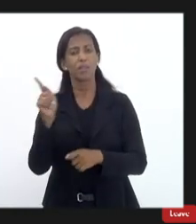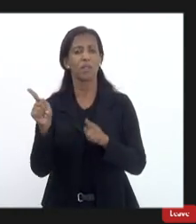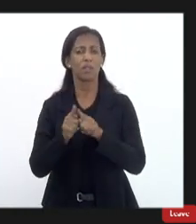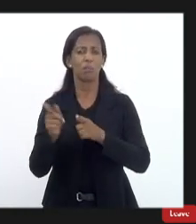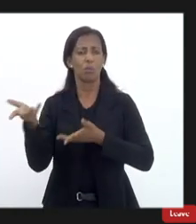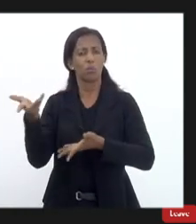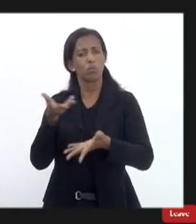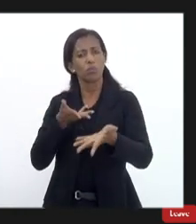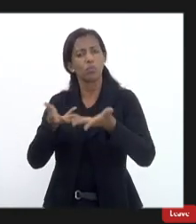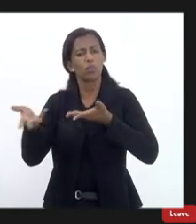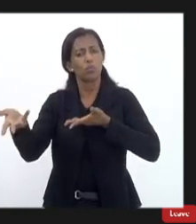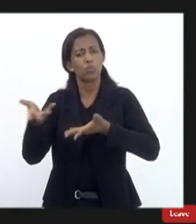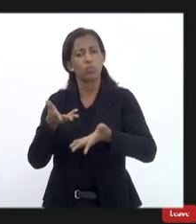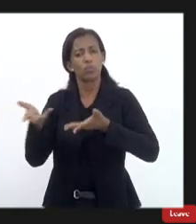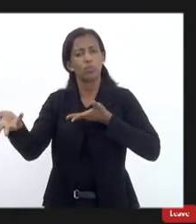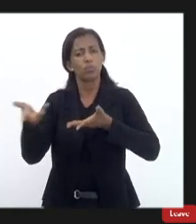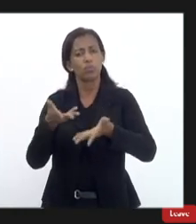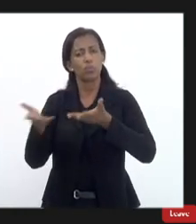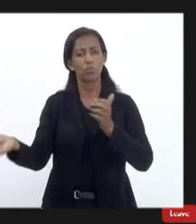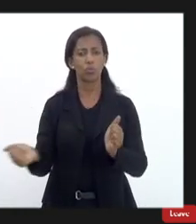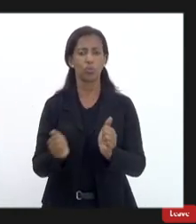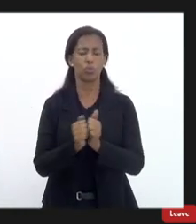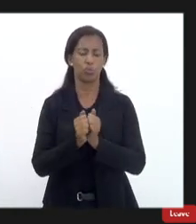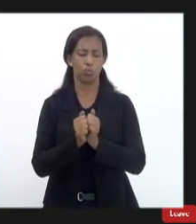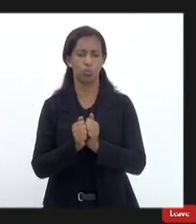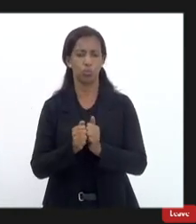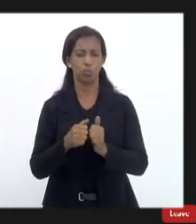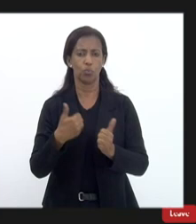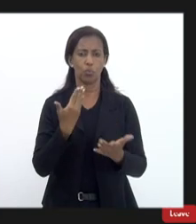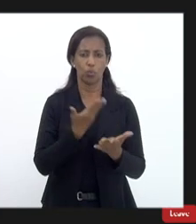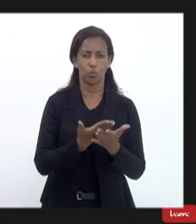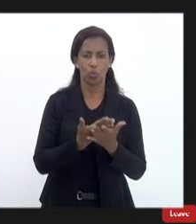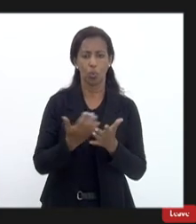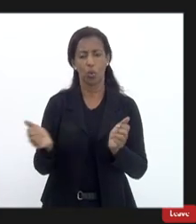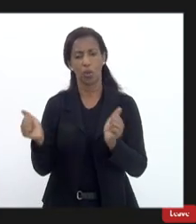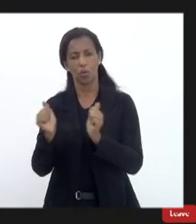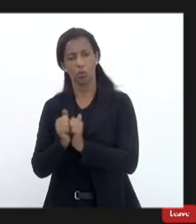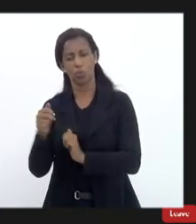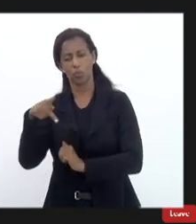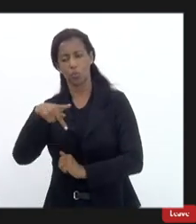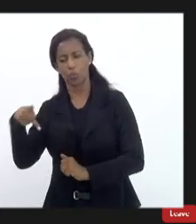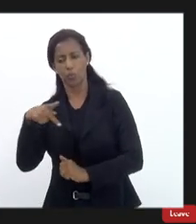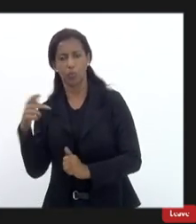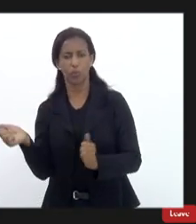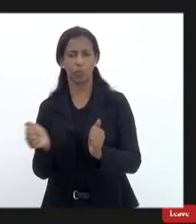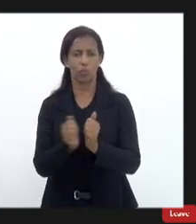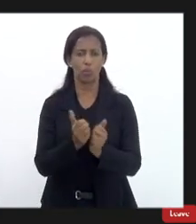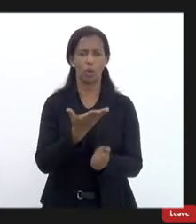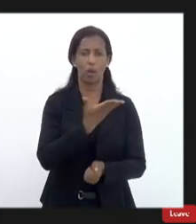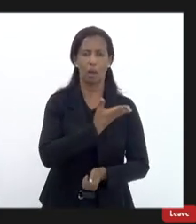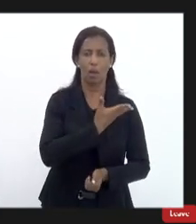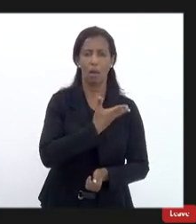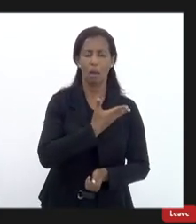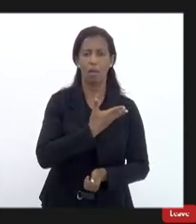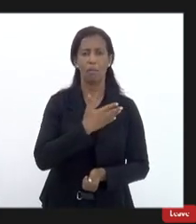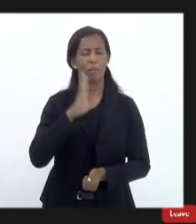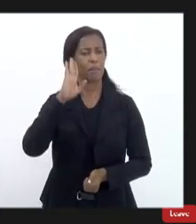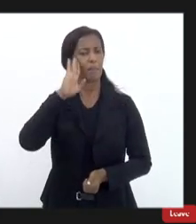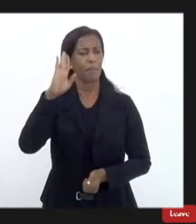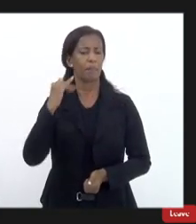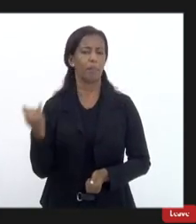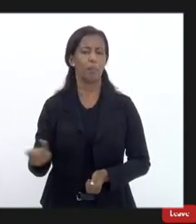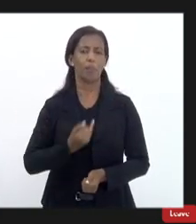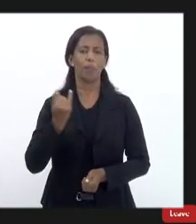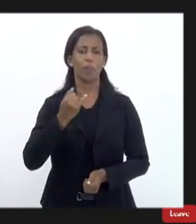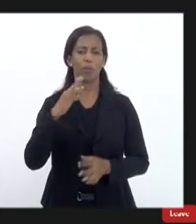estabelecer o vínculo com a escola, o vínculo com o professor, o vínculo com os demais colegas. Eu acho que isso é muito importante, principalmente para